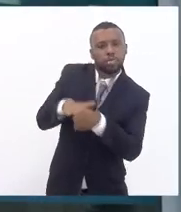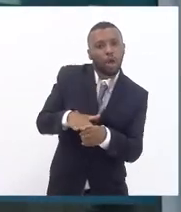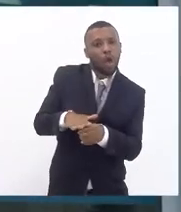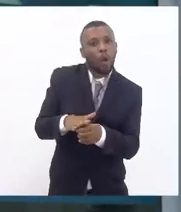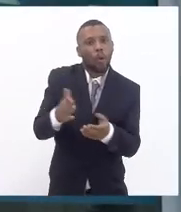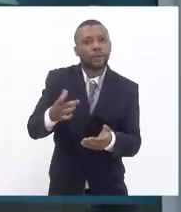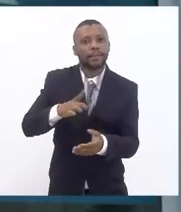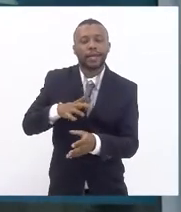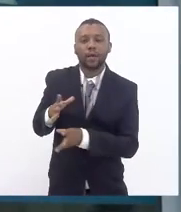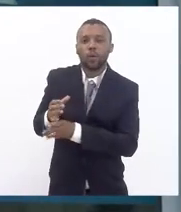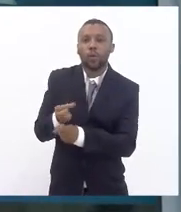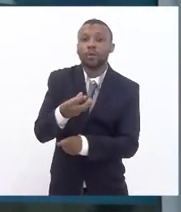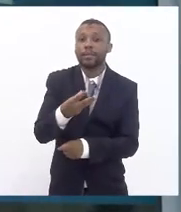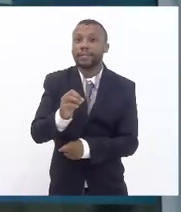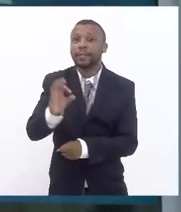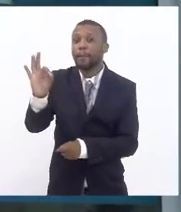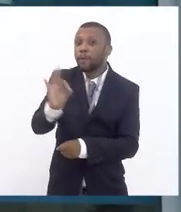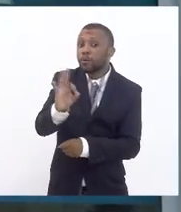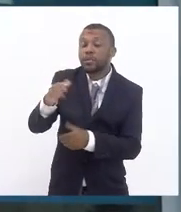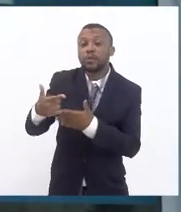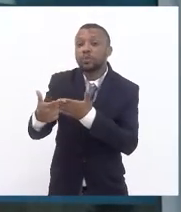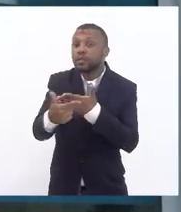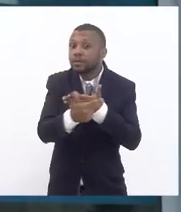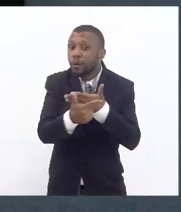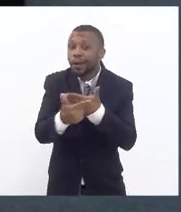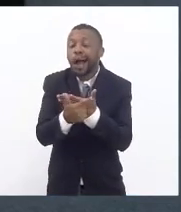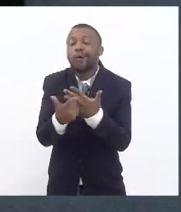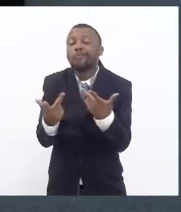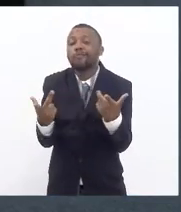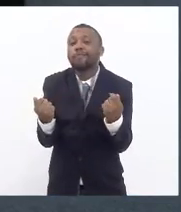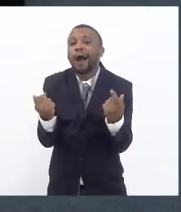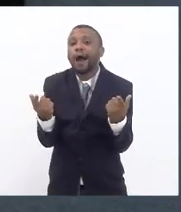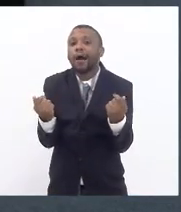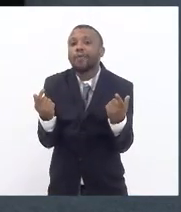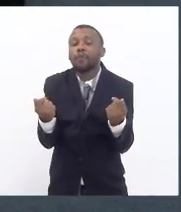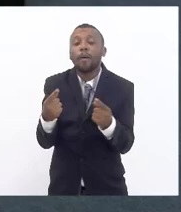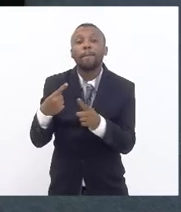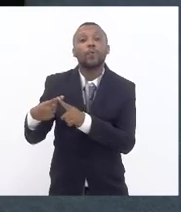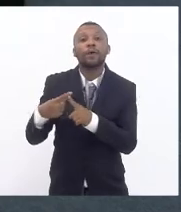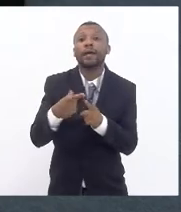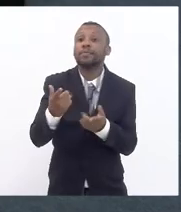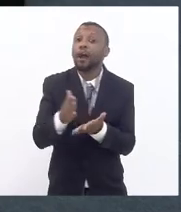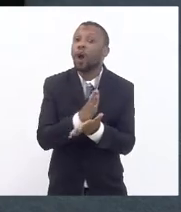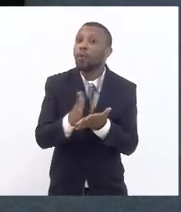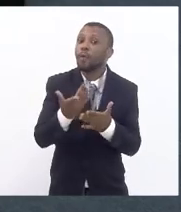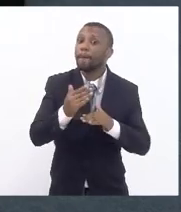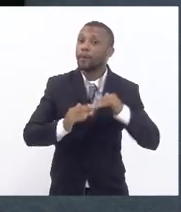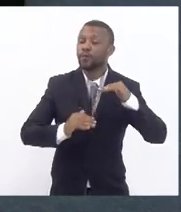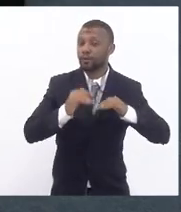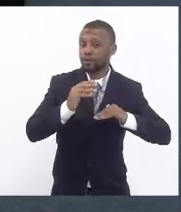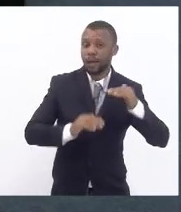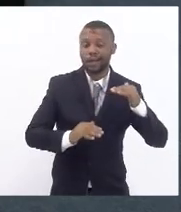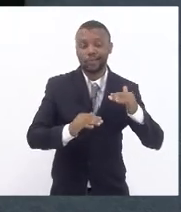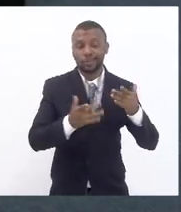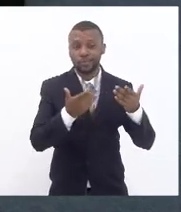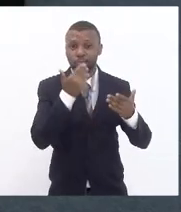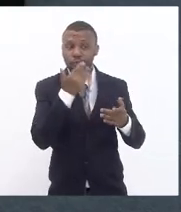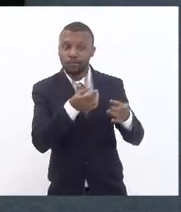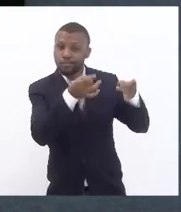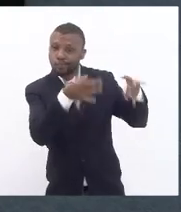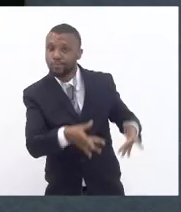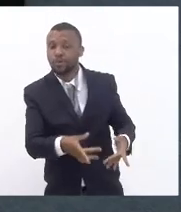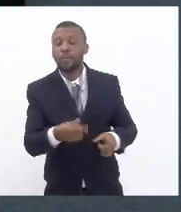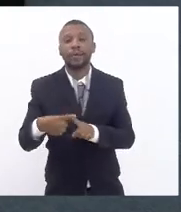quase 30% dos seus cargos vagos, porque profissionais se exoneraram e não tiveram autorização para fazer